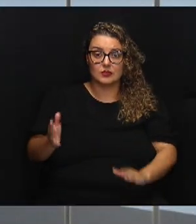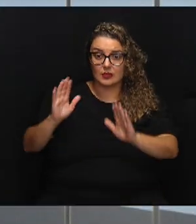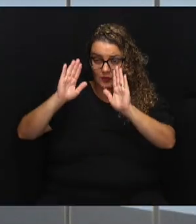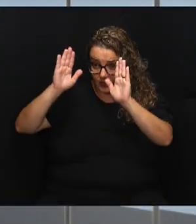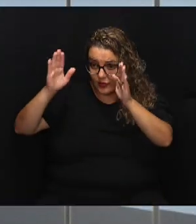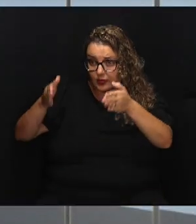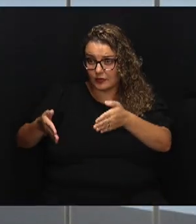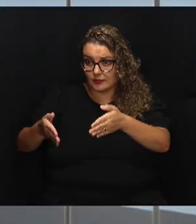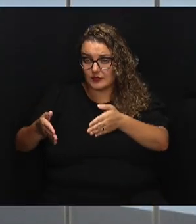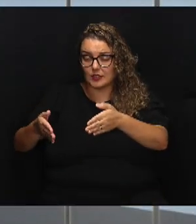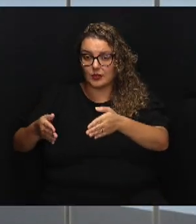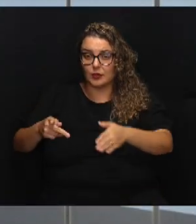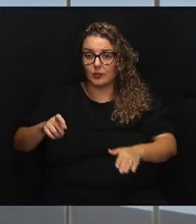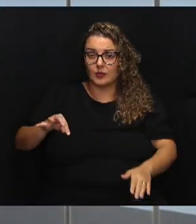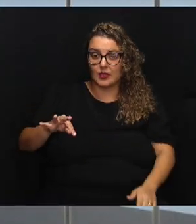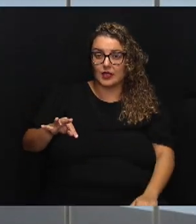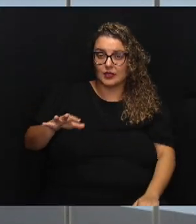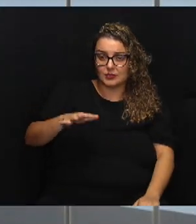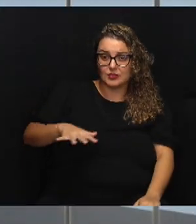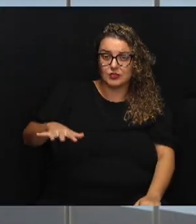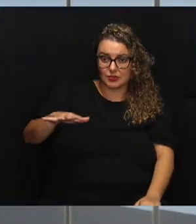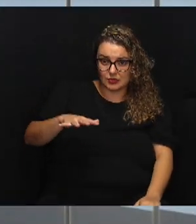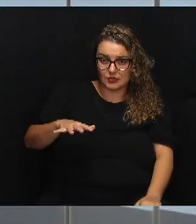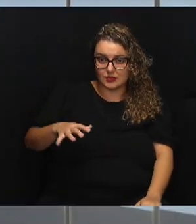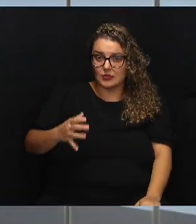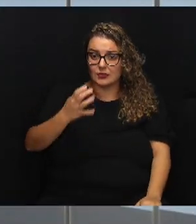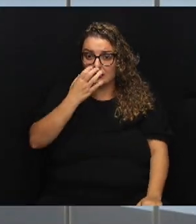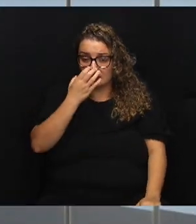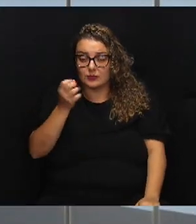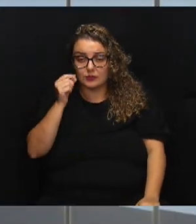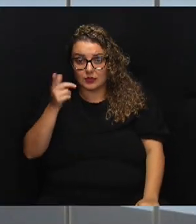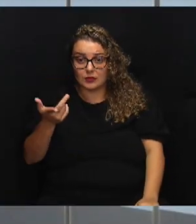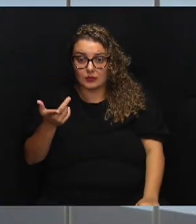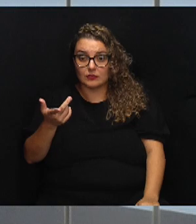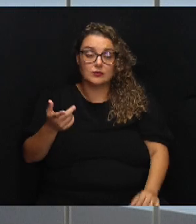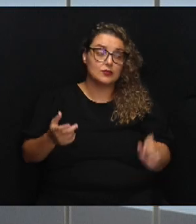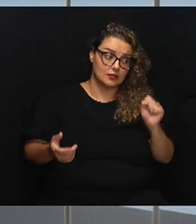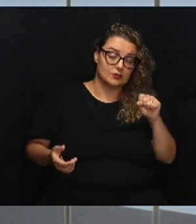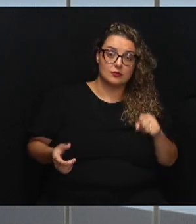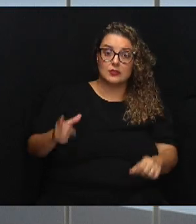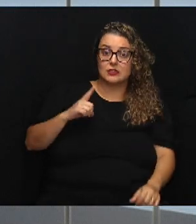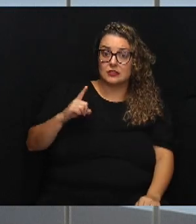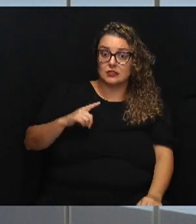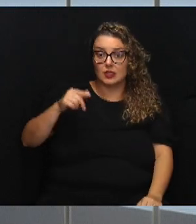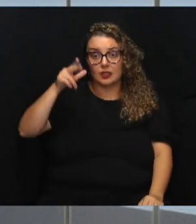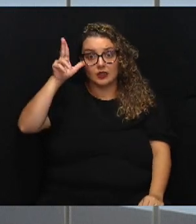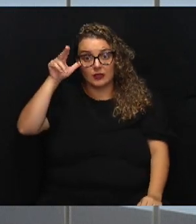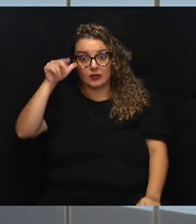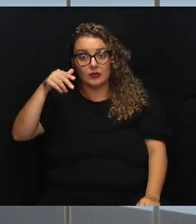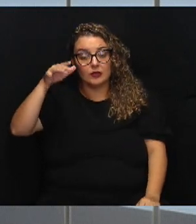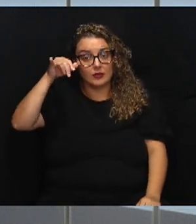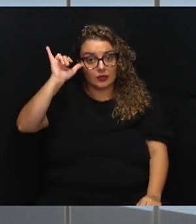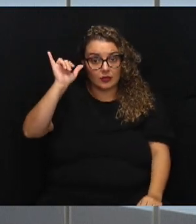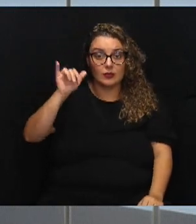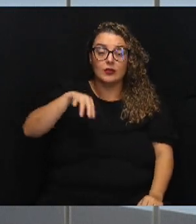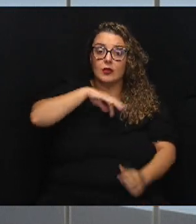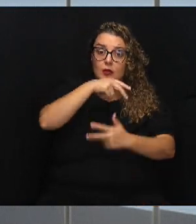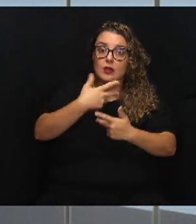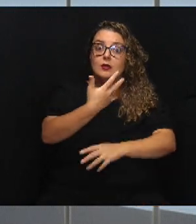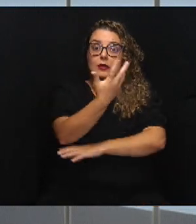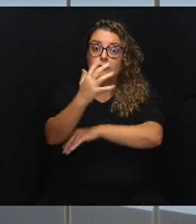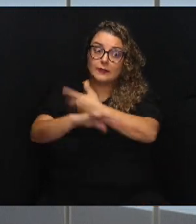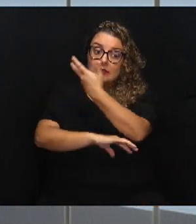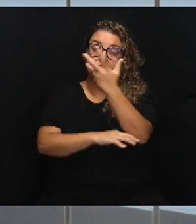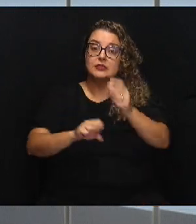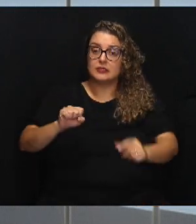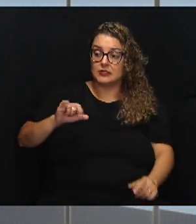o mercado pet, hoje é muito voltado para a questão do cão e do gato. Mas existem os equinos, existem os animais silvestres, que tem toda uma história